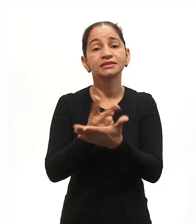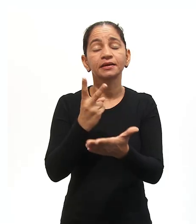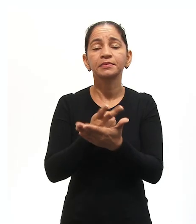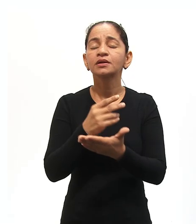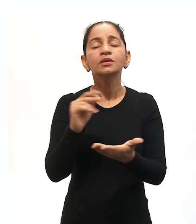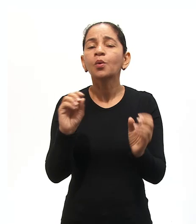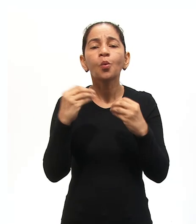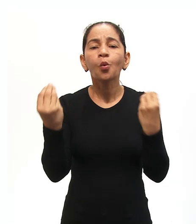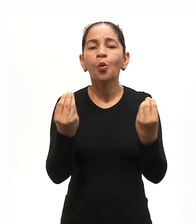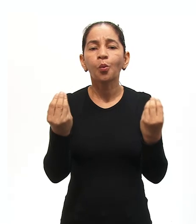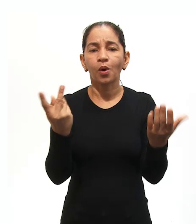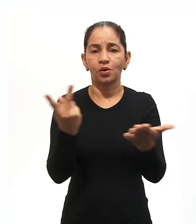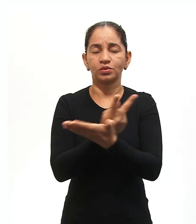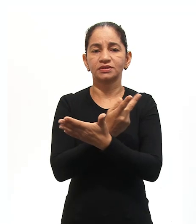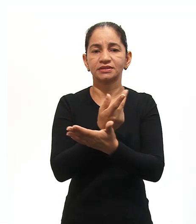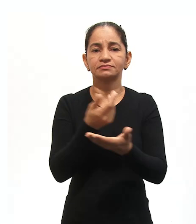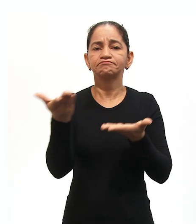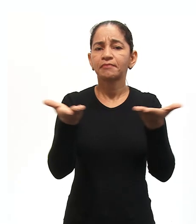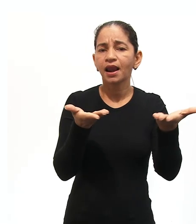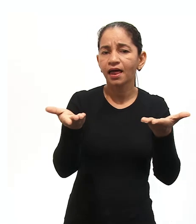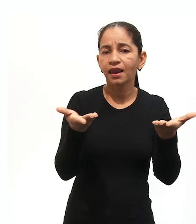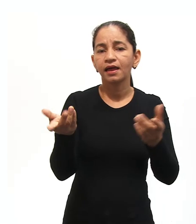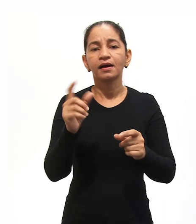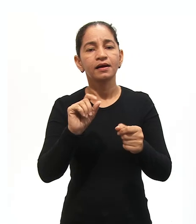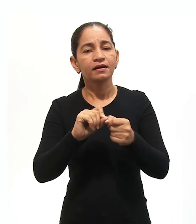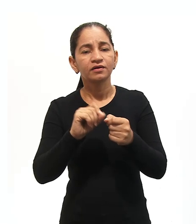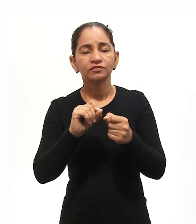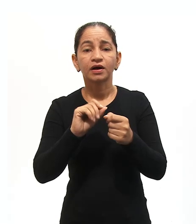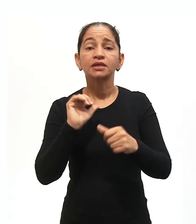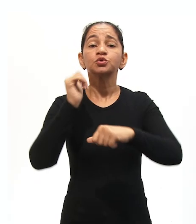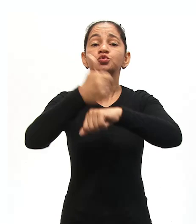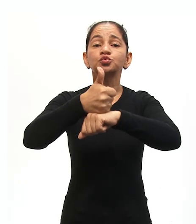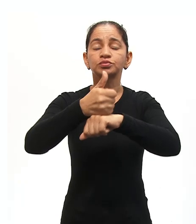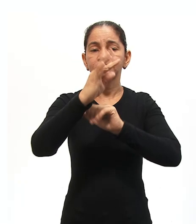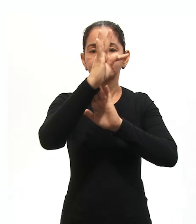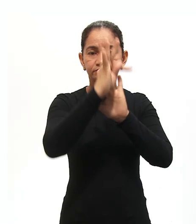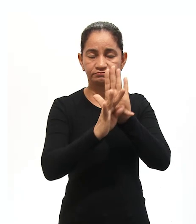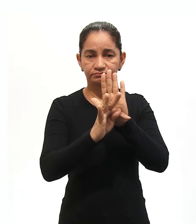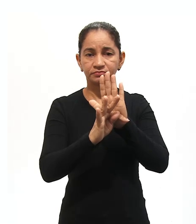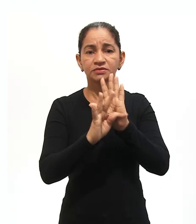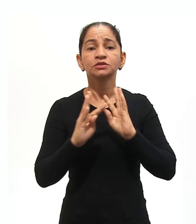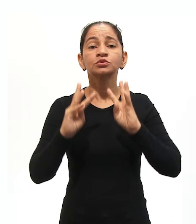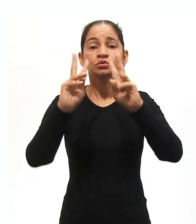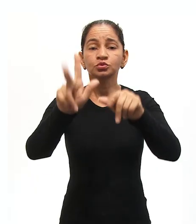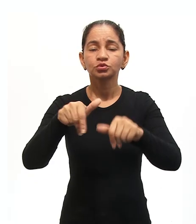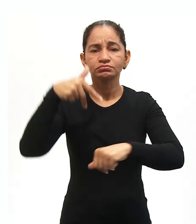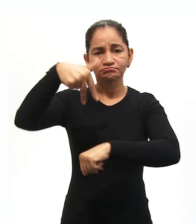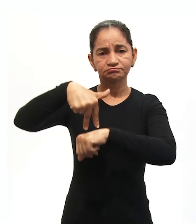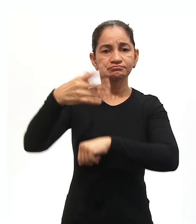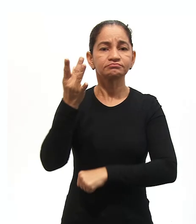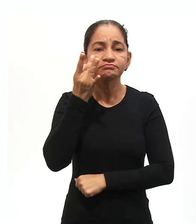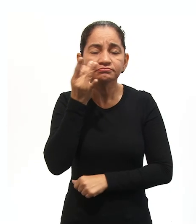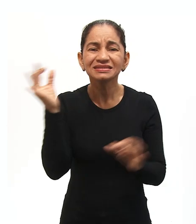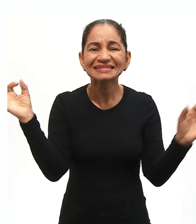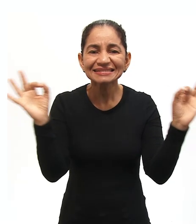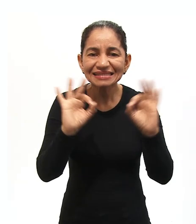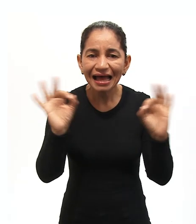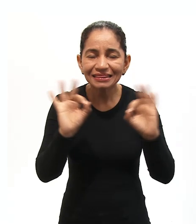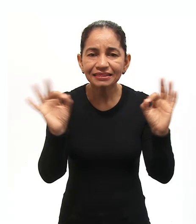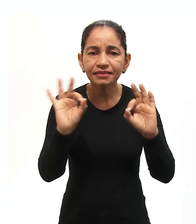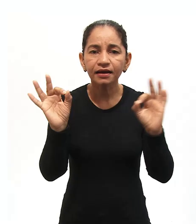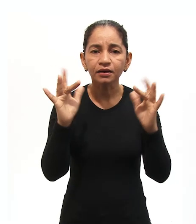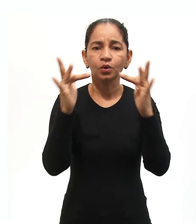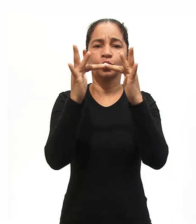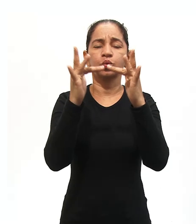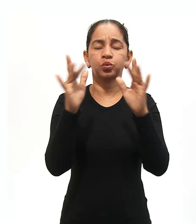mediação pedagógica. Gente, o texto mediacional, ao substituir completamente a presença física do